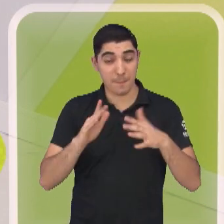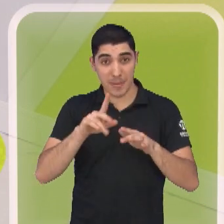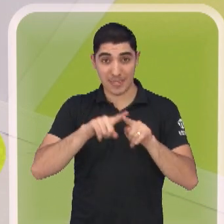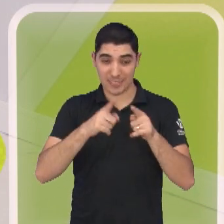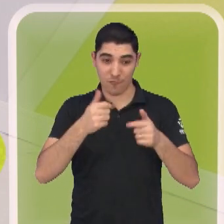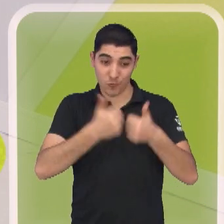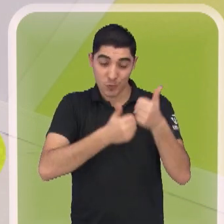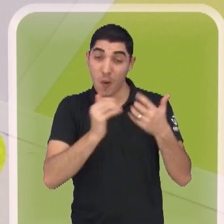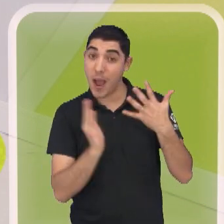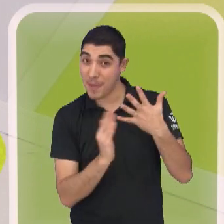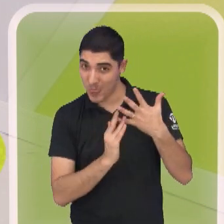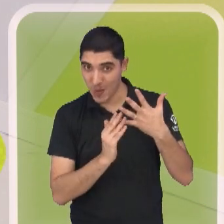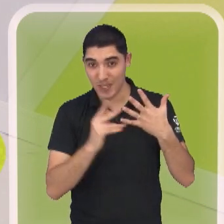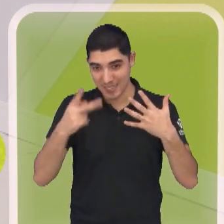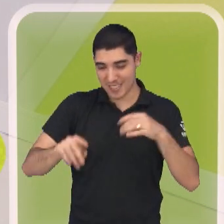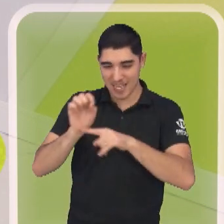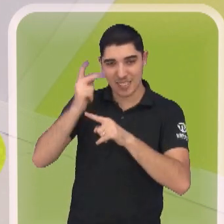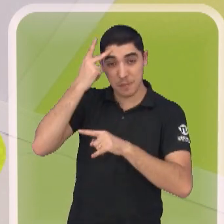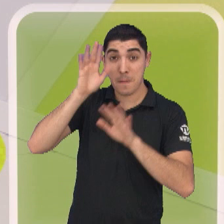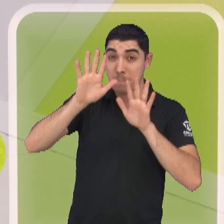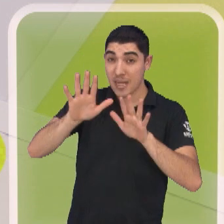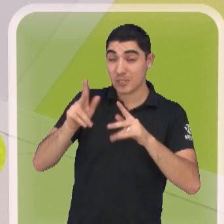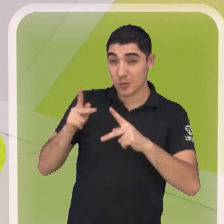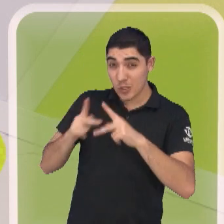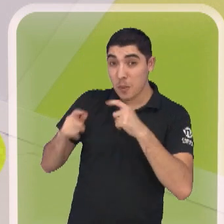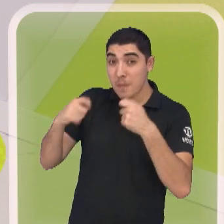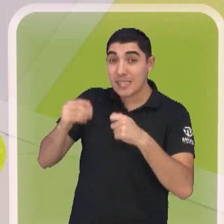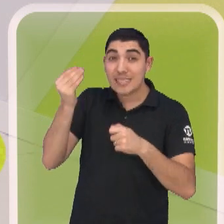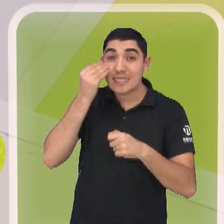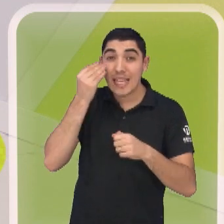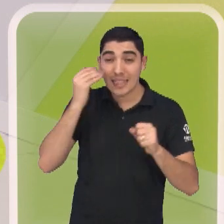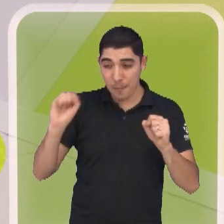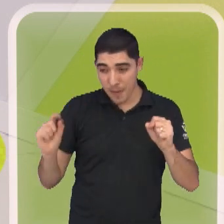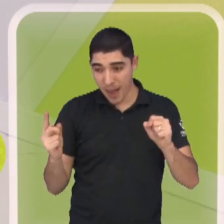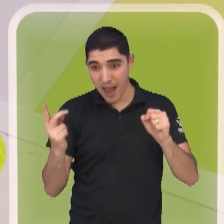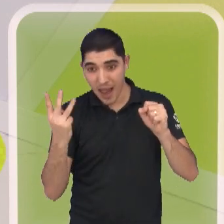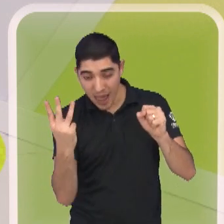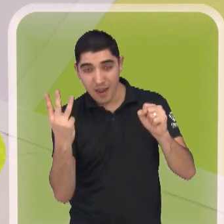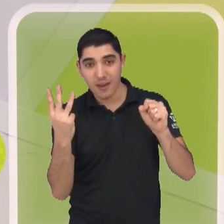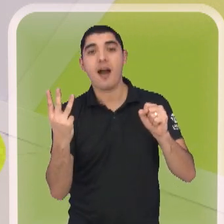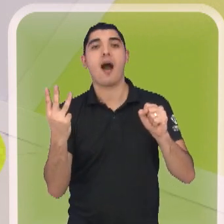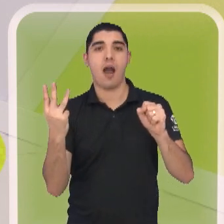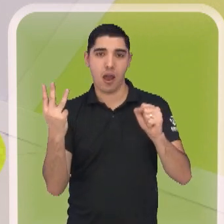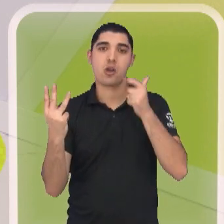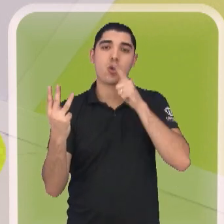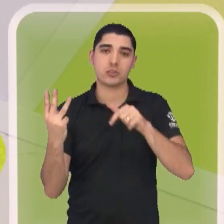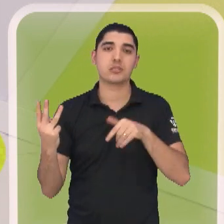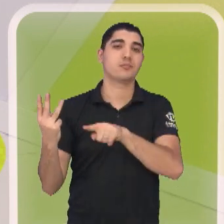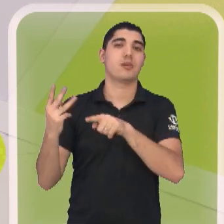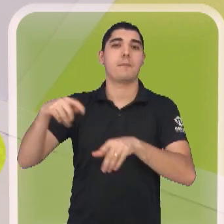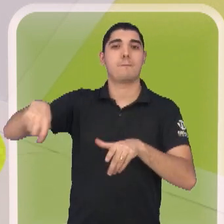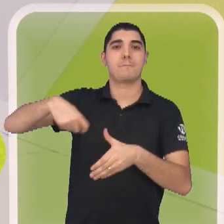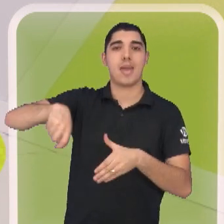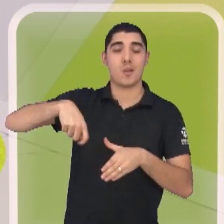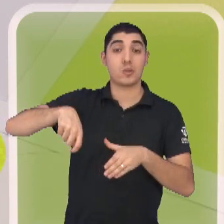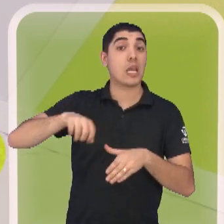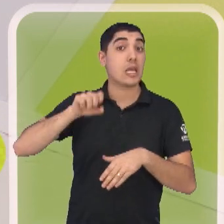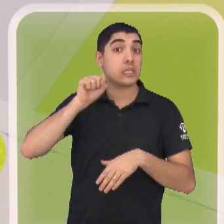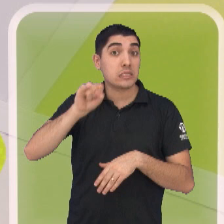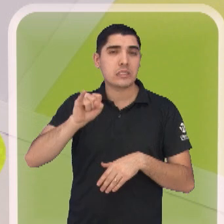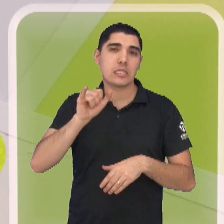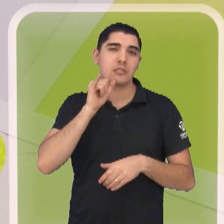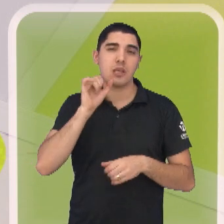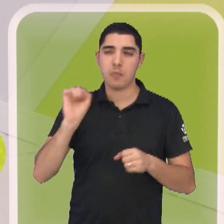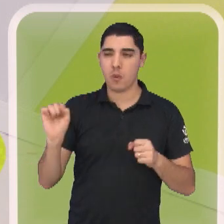o detalhe é o seguinte time joseense precisa de uma vitória por pelo menos três gols de diferença para levar a decisão para os pênaltis ou uma vitória por